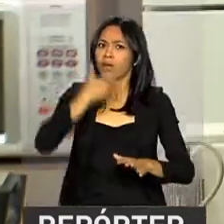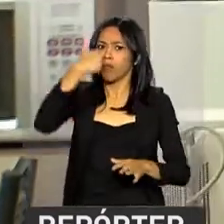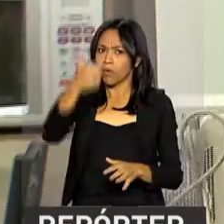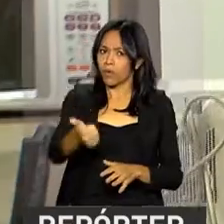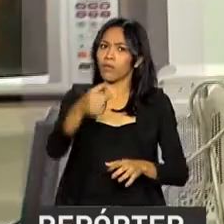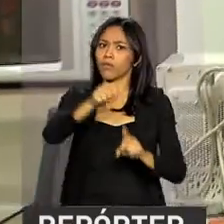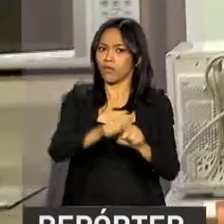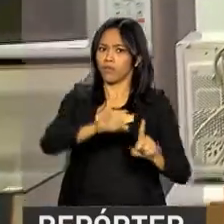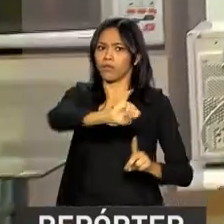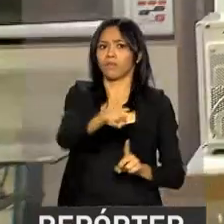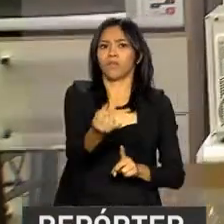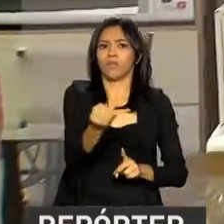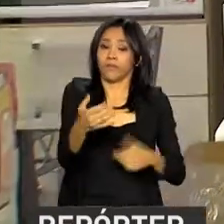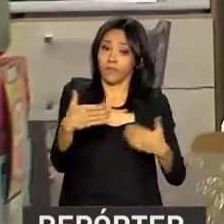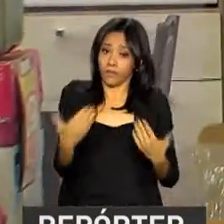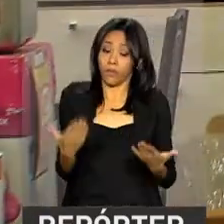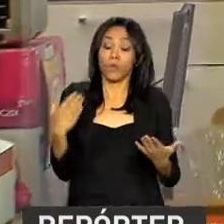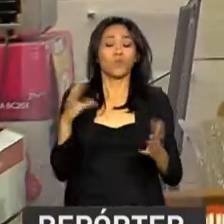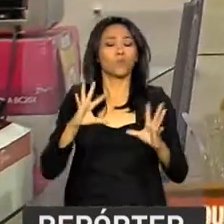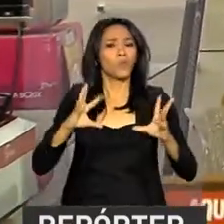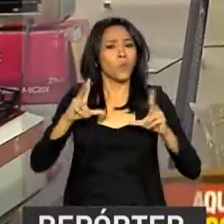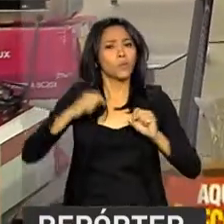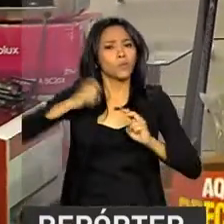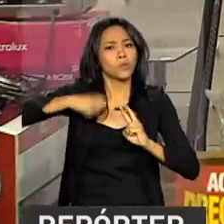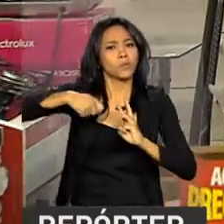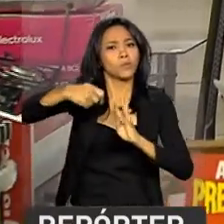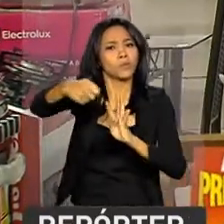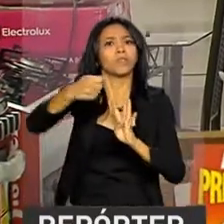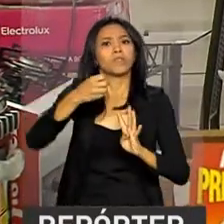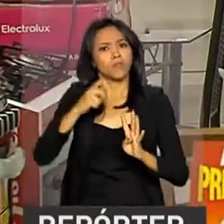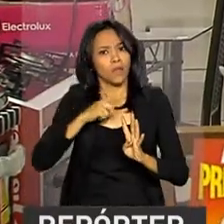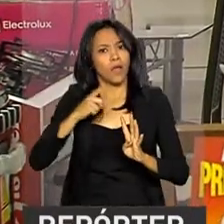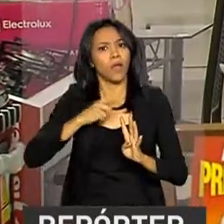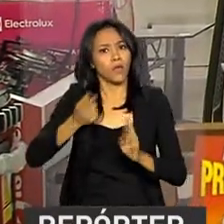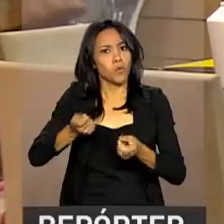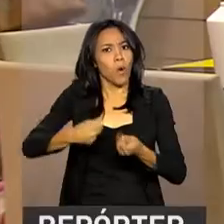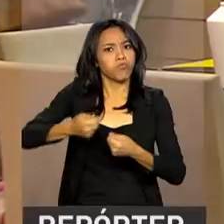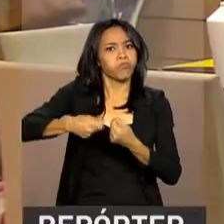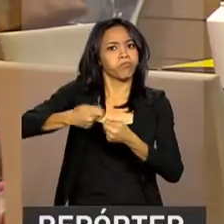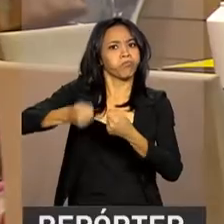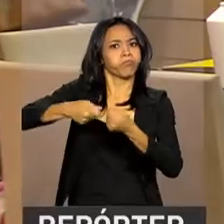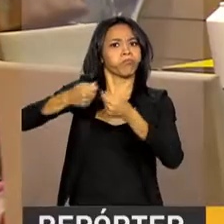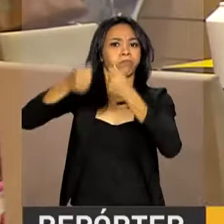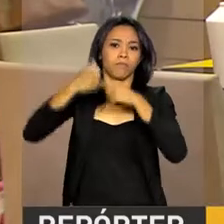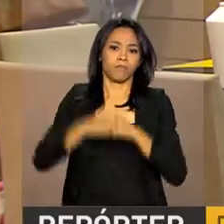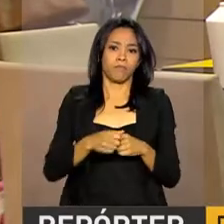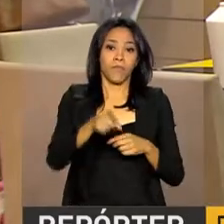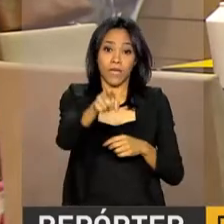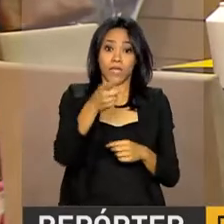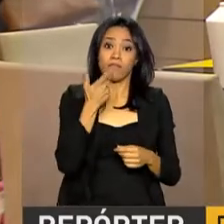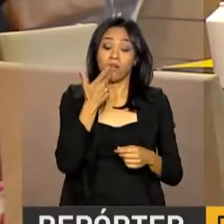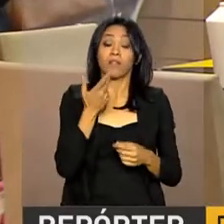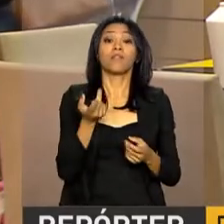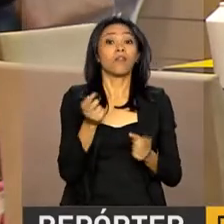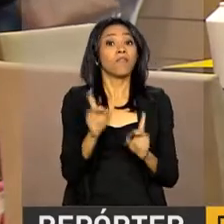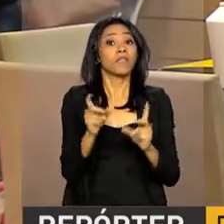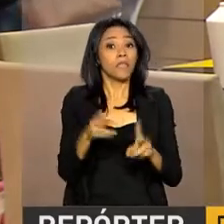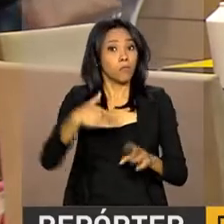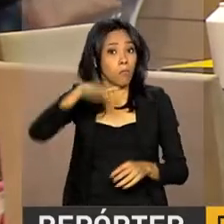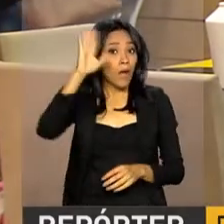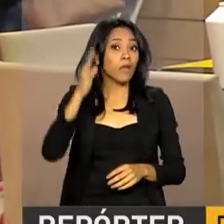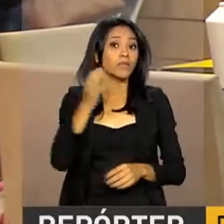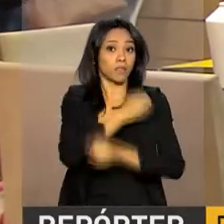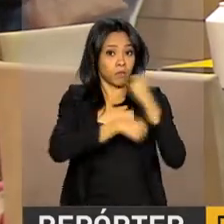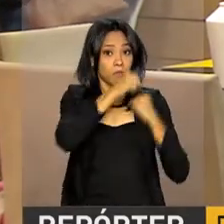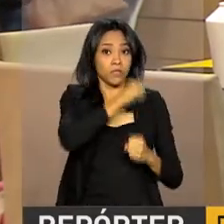janeiro e desde então todos os meses ele tem registrado um faturamento maior já está vendendo bem mais do que o ano anterior o shopping mais